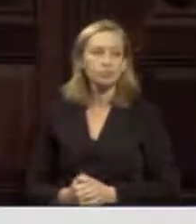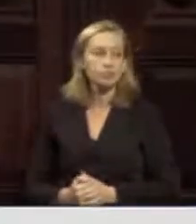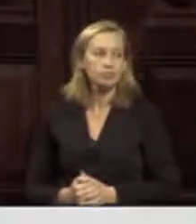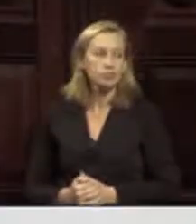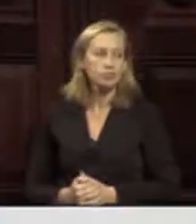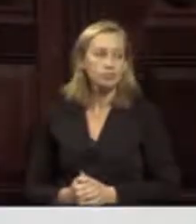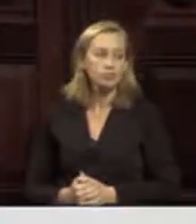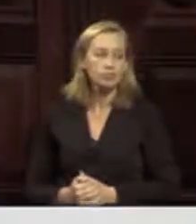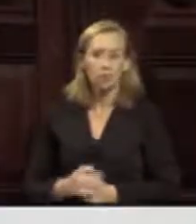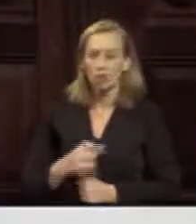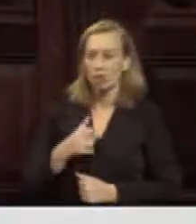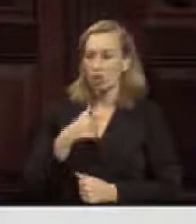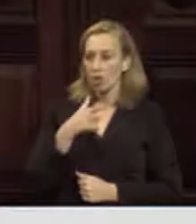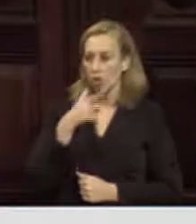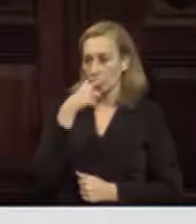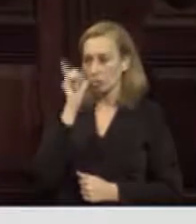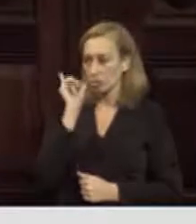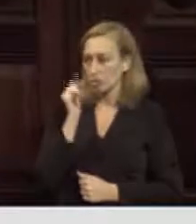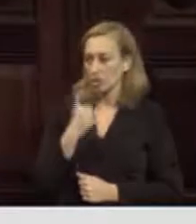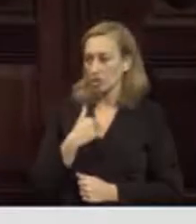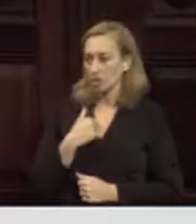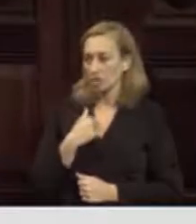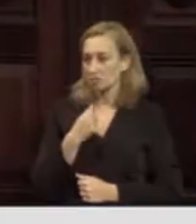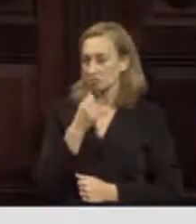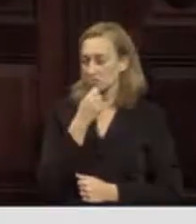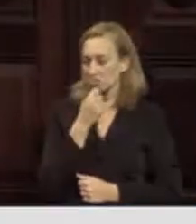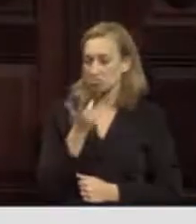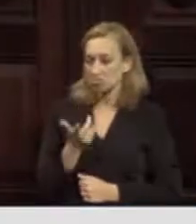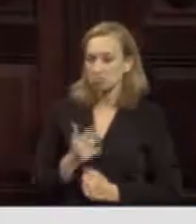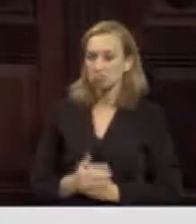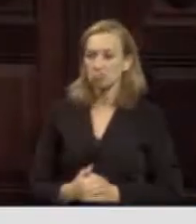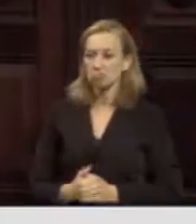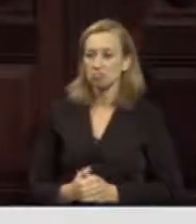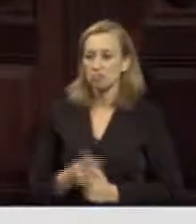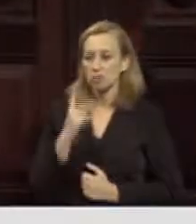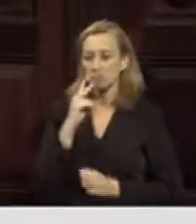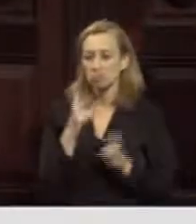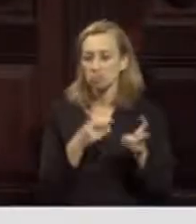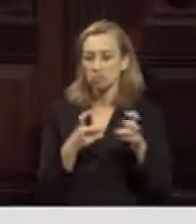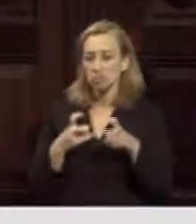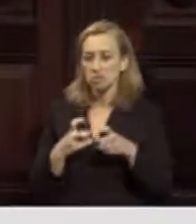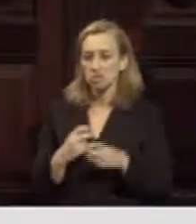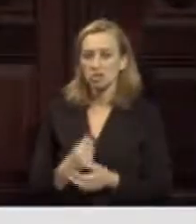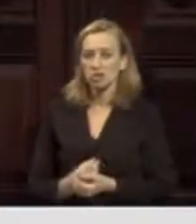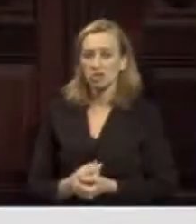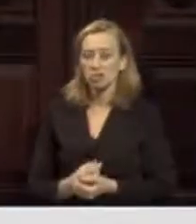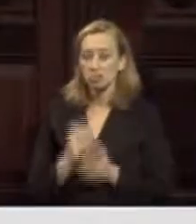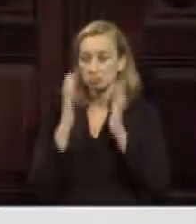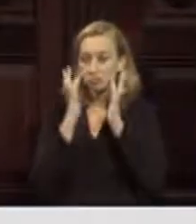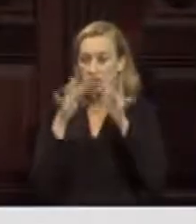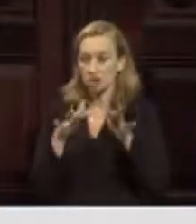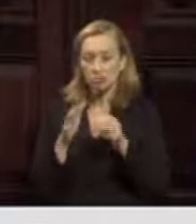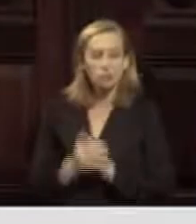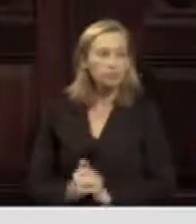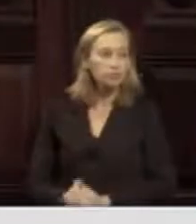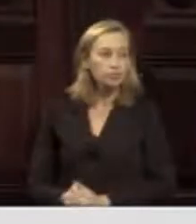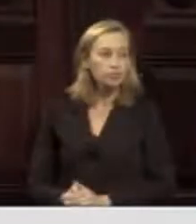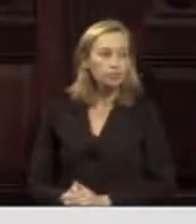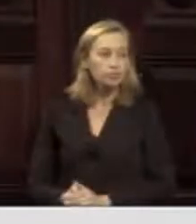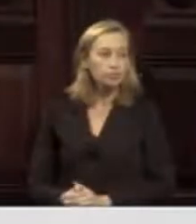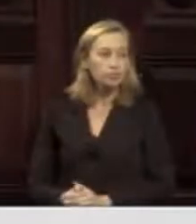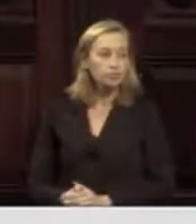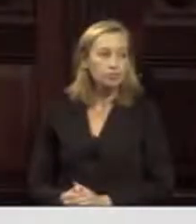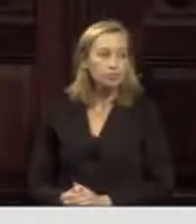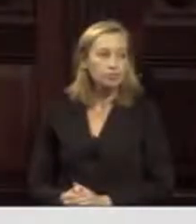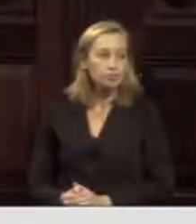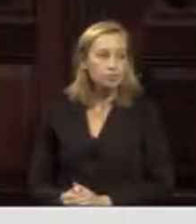é que ontem eu fiquei perplexo, estupefato, quando eu percebi uma coisa que me chamou muita atenção. Os